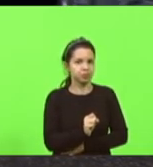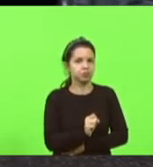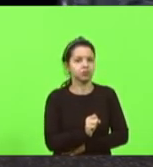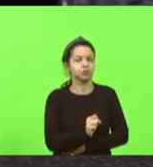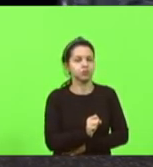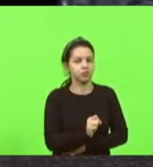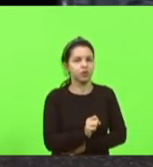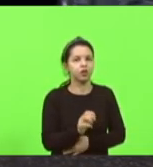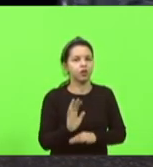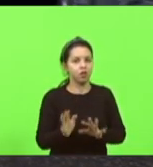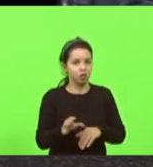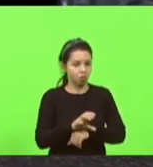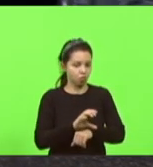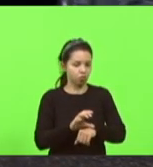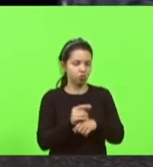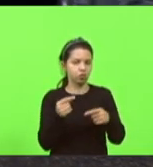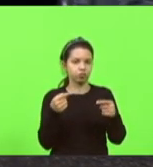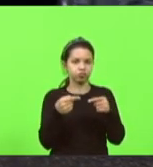Flagrantemente inconstitucional.